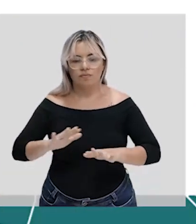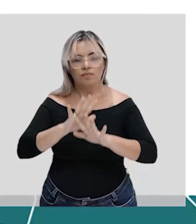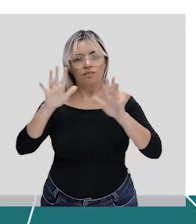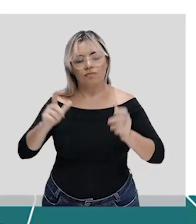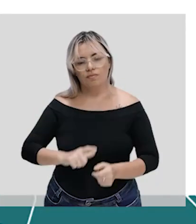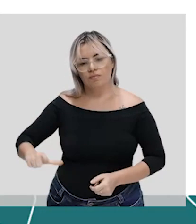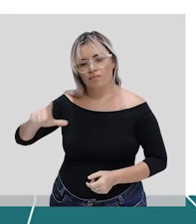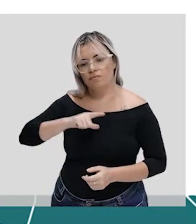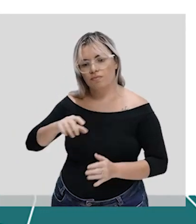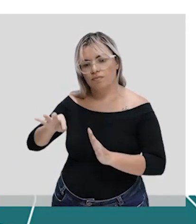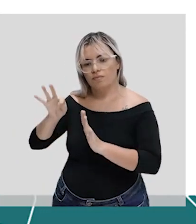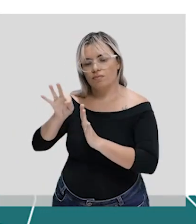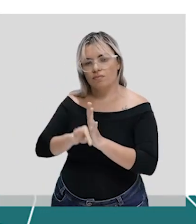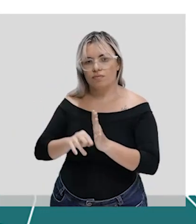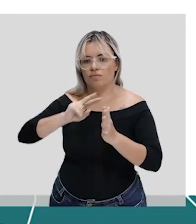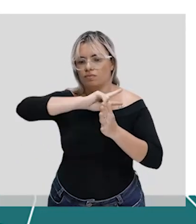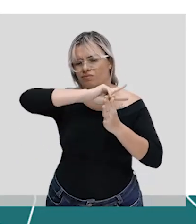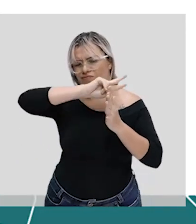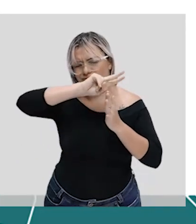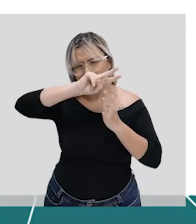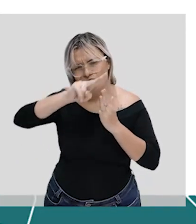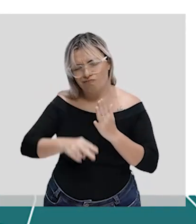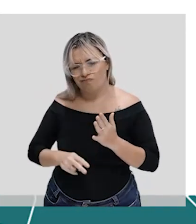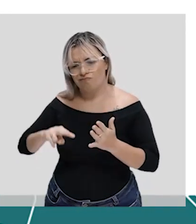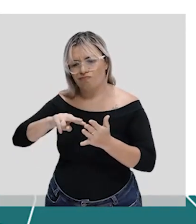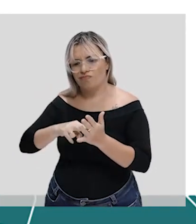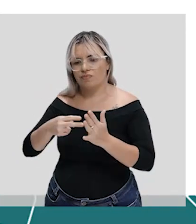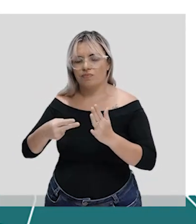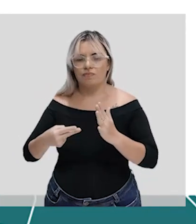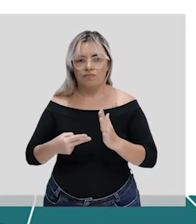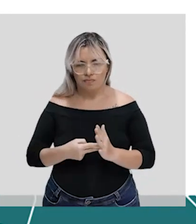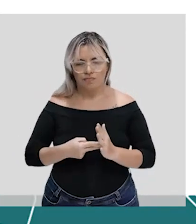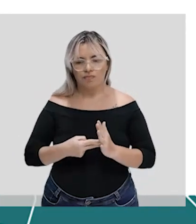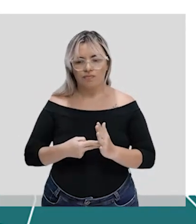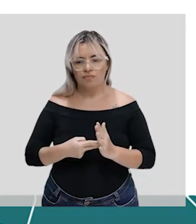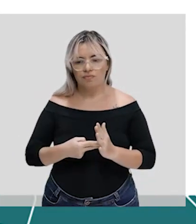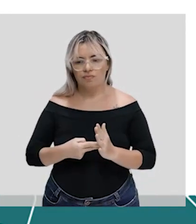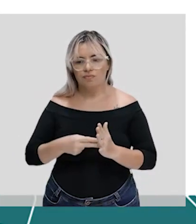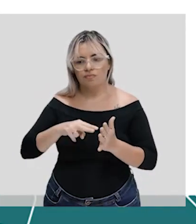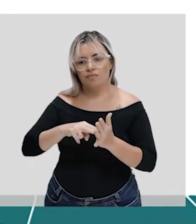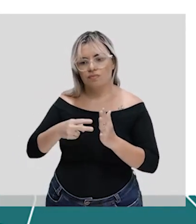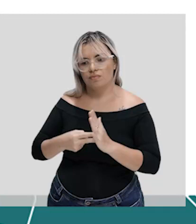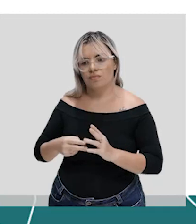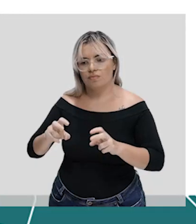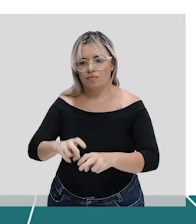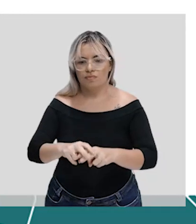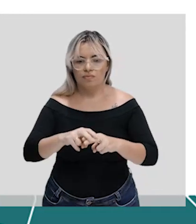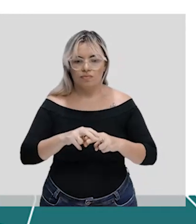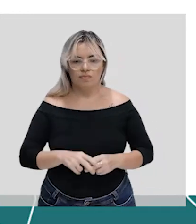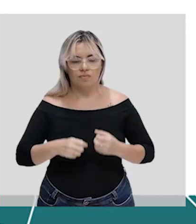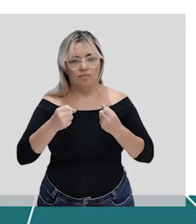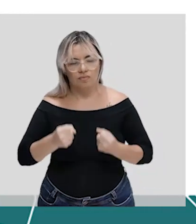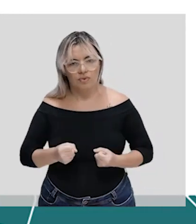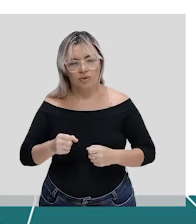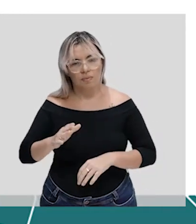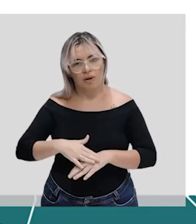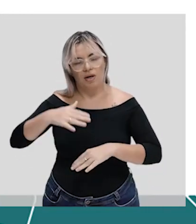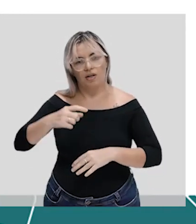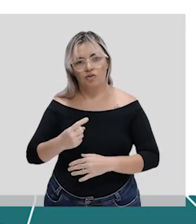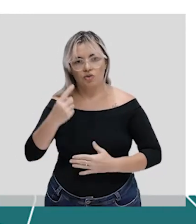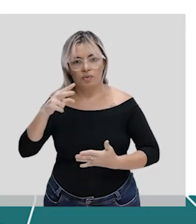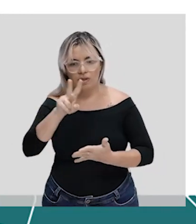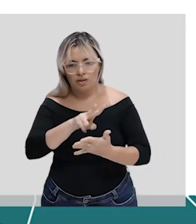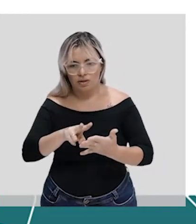existem textos plurissignificativos, com várias significações, que, portanto, permitem mais de uma